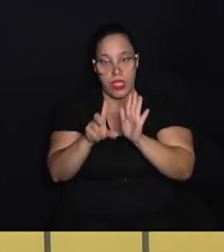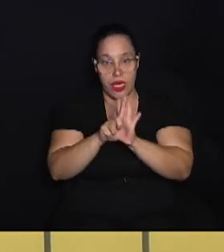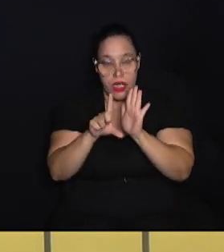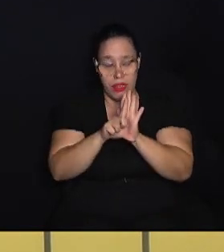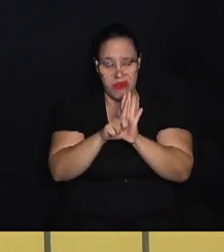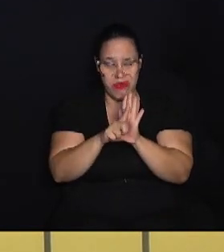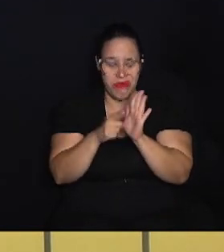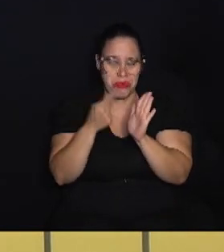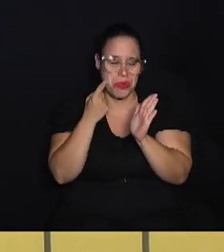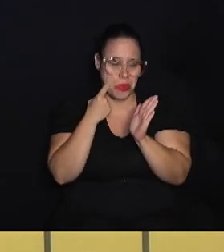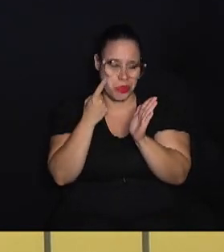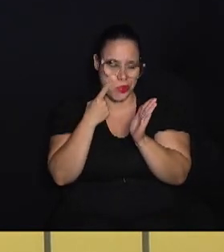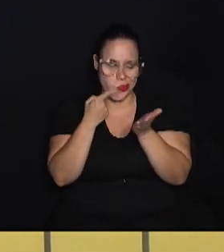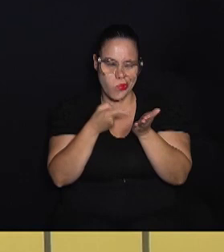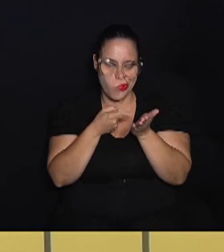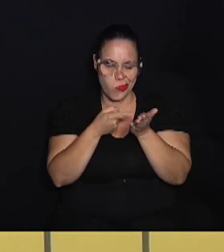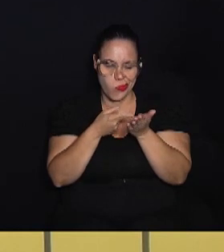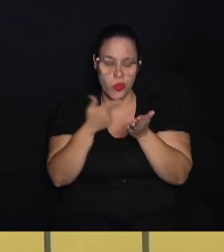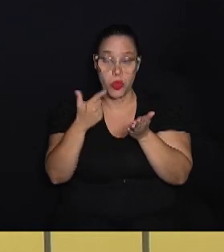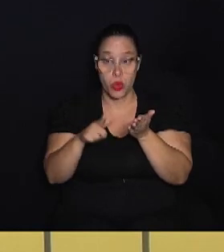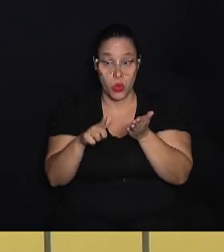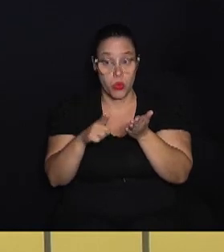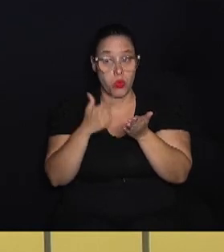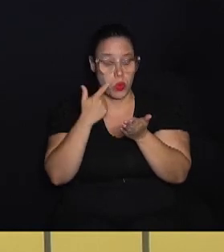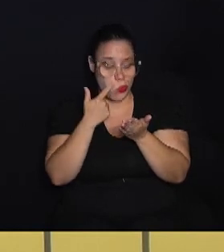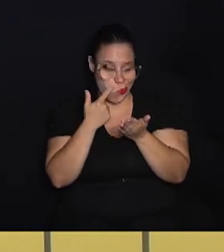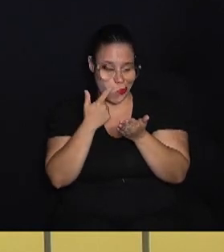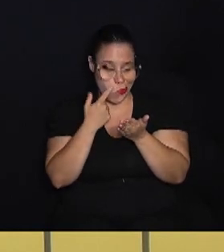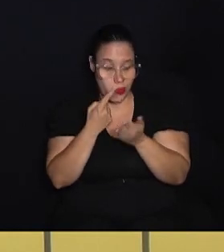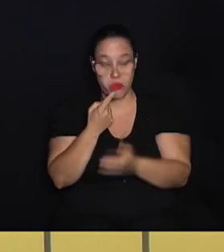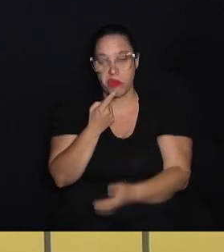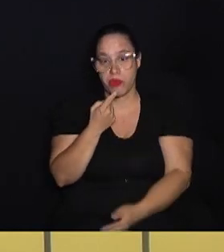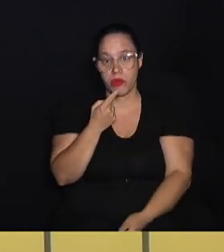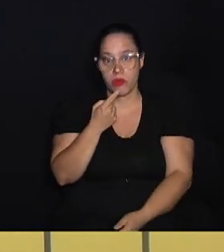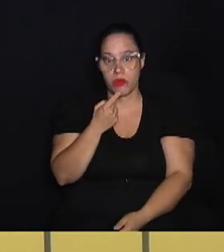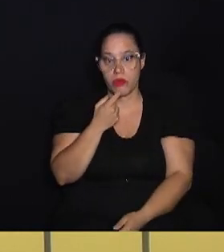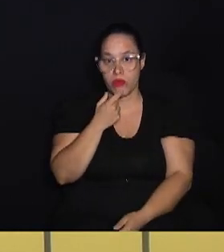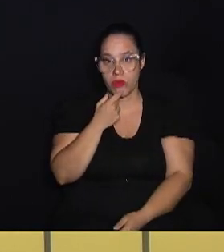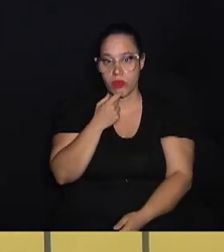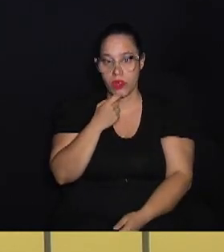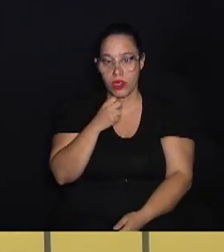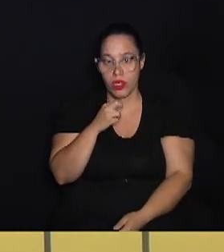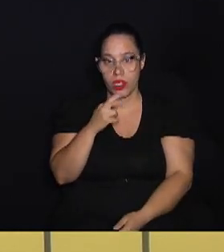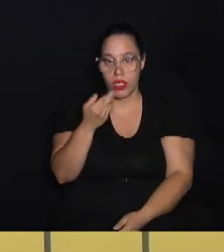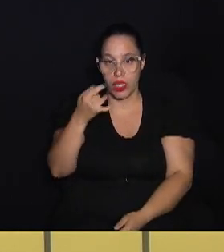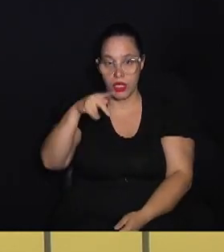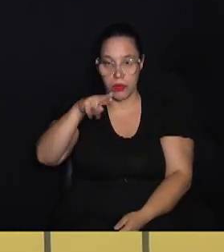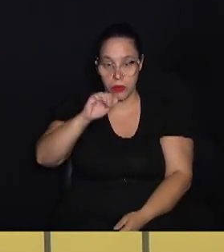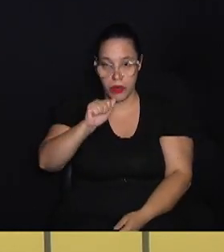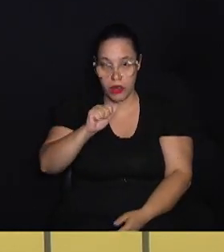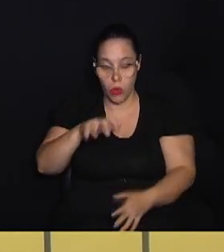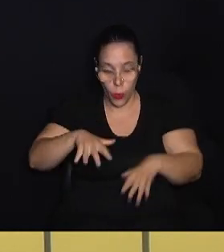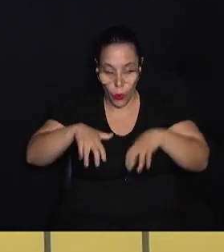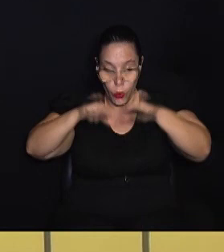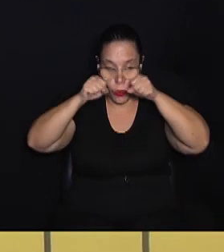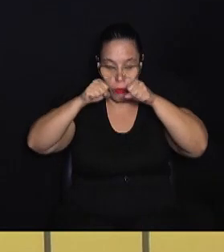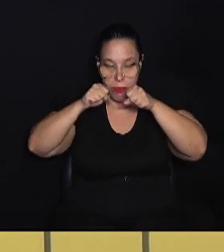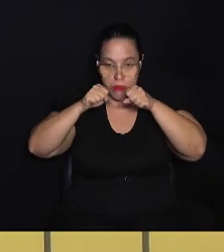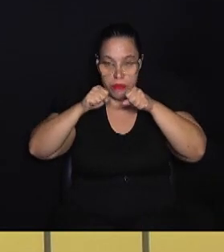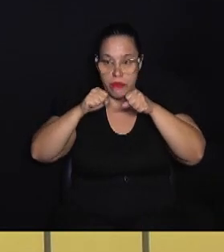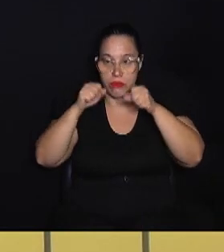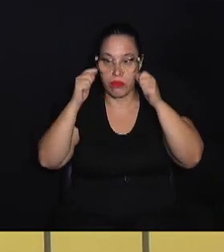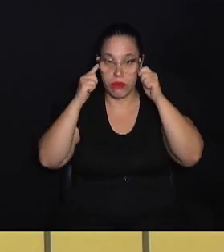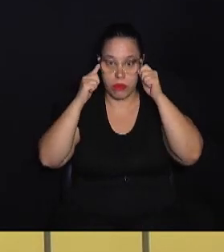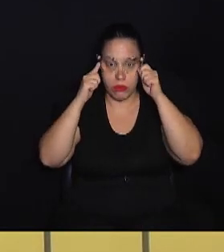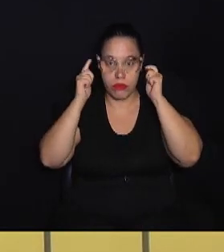revistas. Tá. Eu estava vendo que lá na Espanha, que também está secando muito, lá é muito seco,